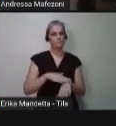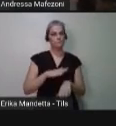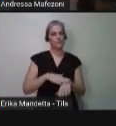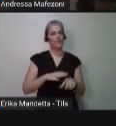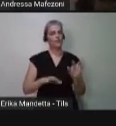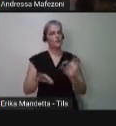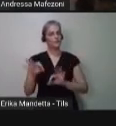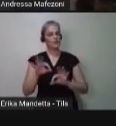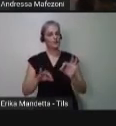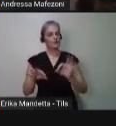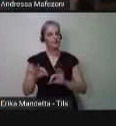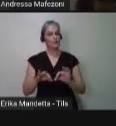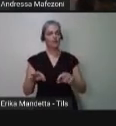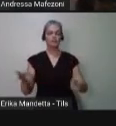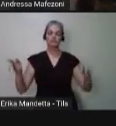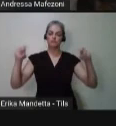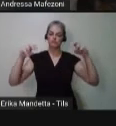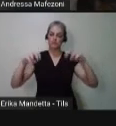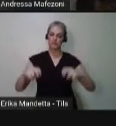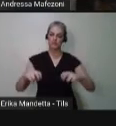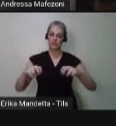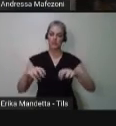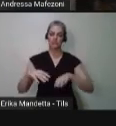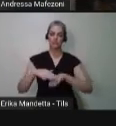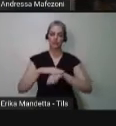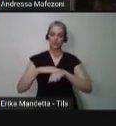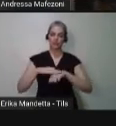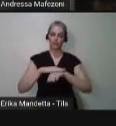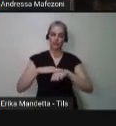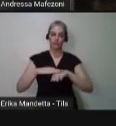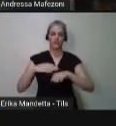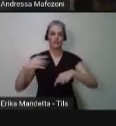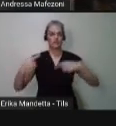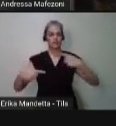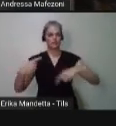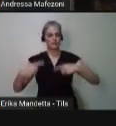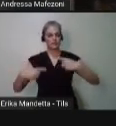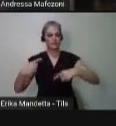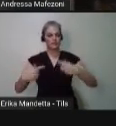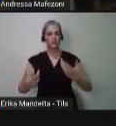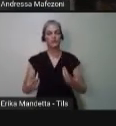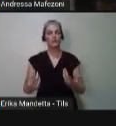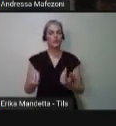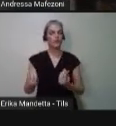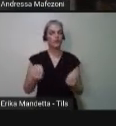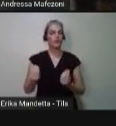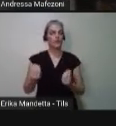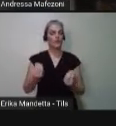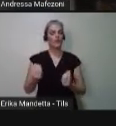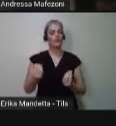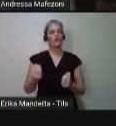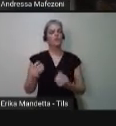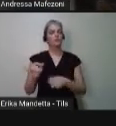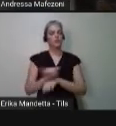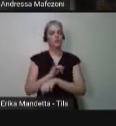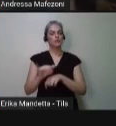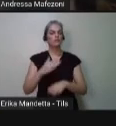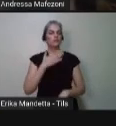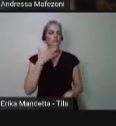e discutem, então, estratégias, né, para que esse aluno possa